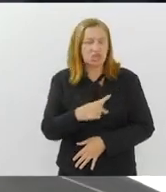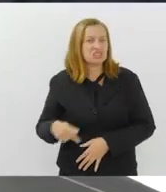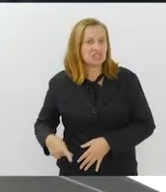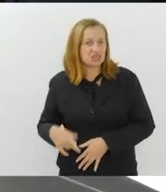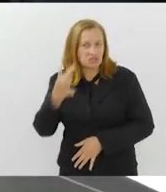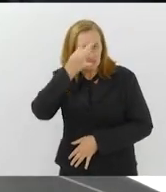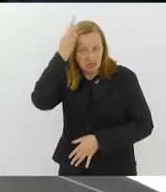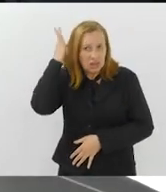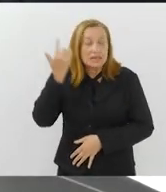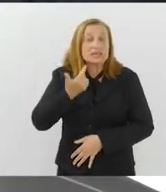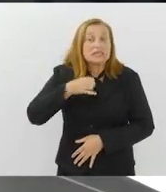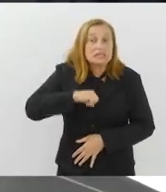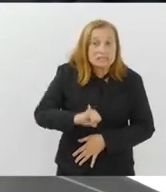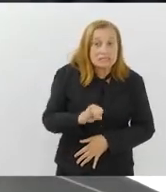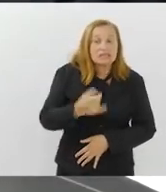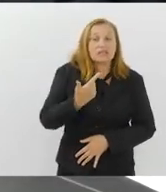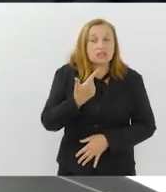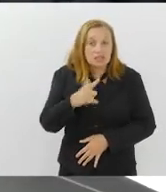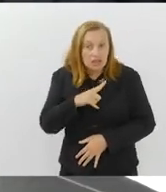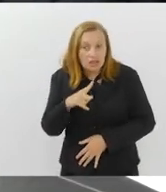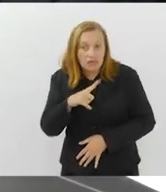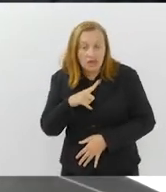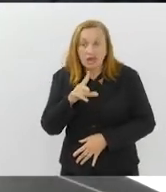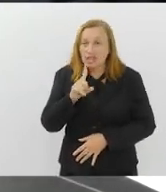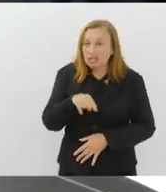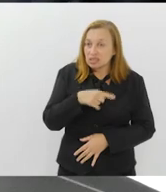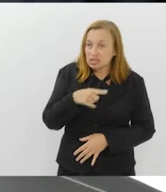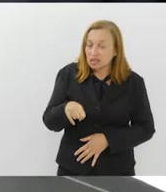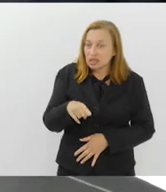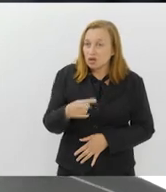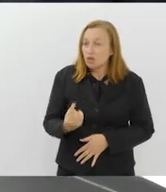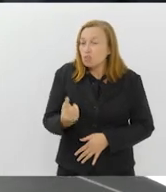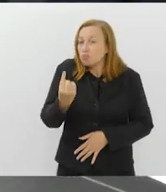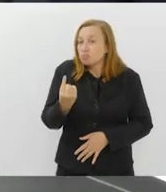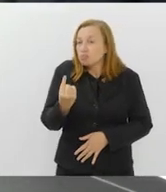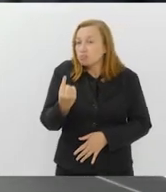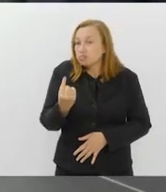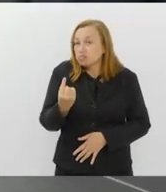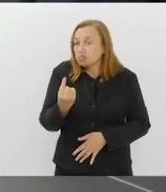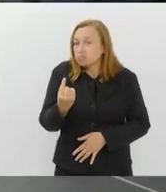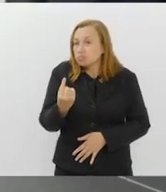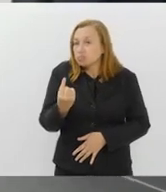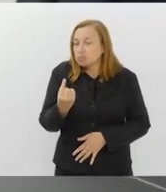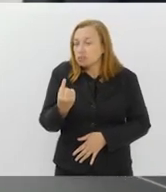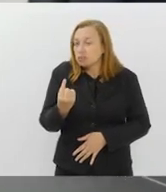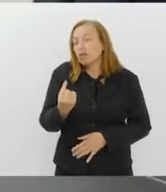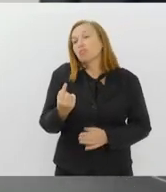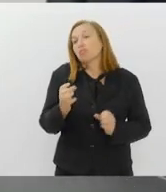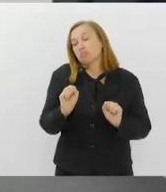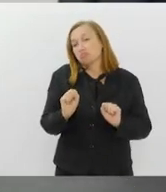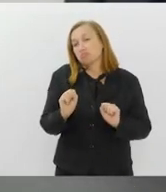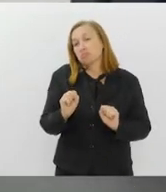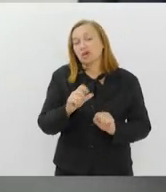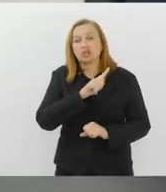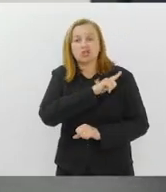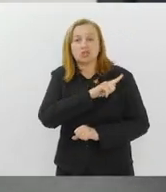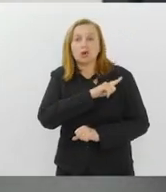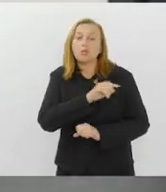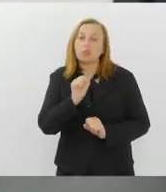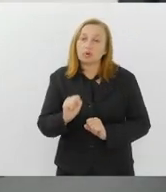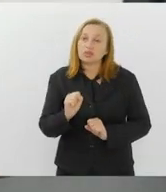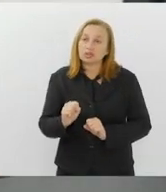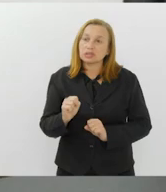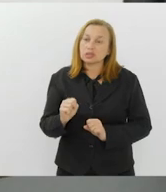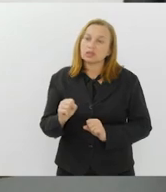Se houver questão de cancelamento, é pela perda da condição de autogestão, possa ser que a operadora ou